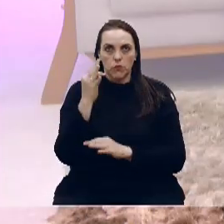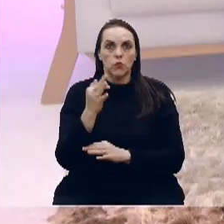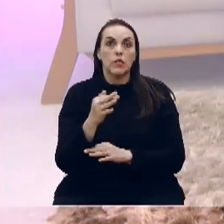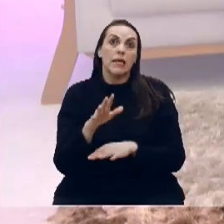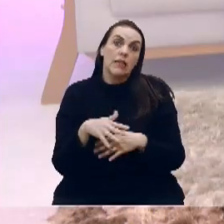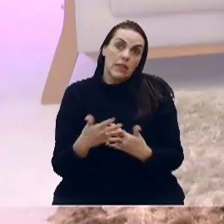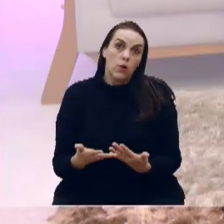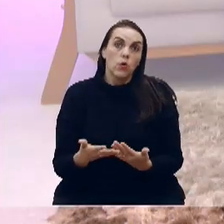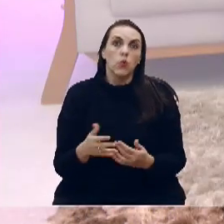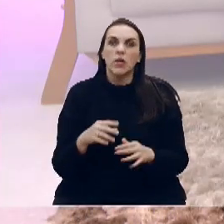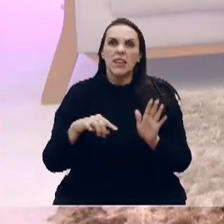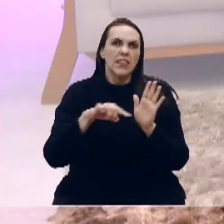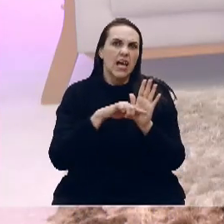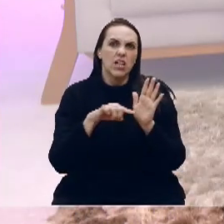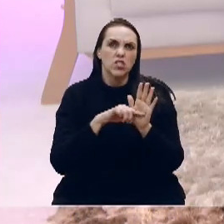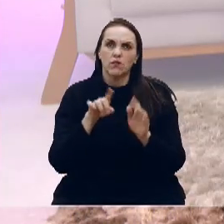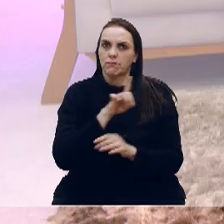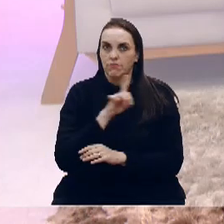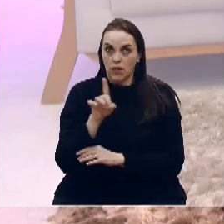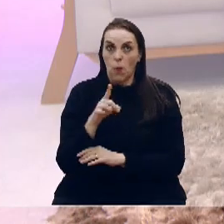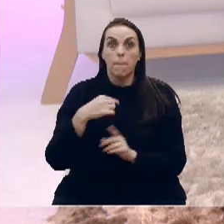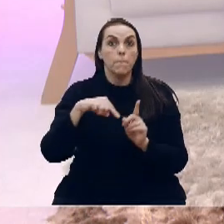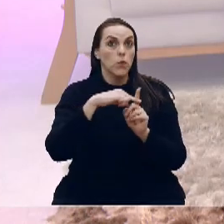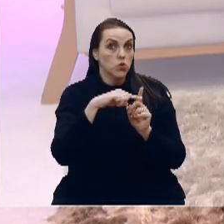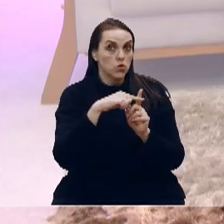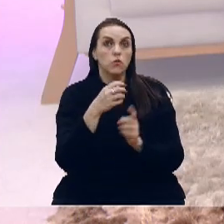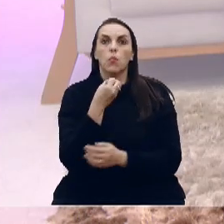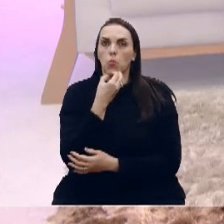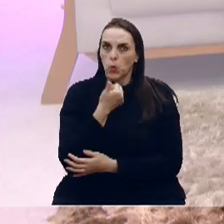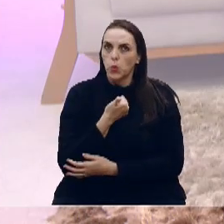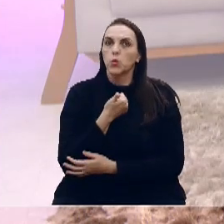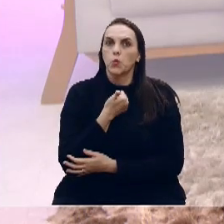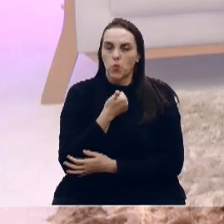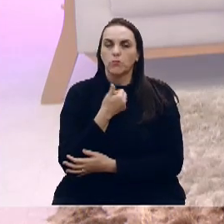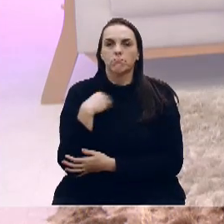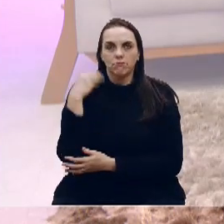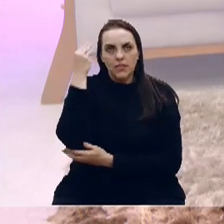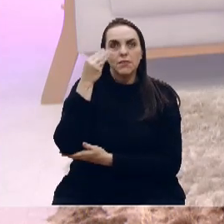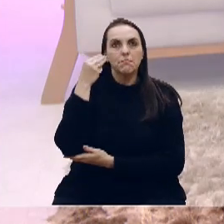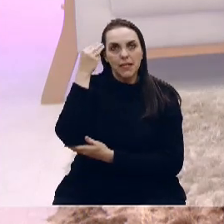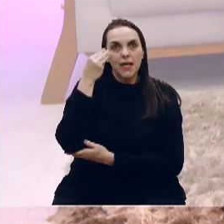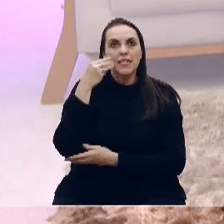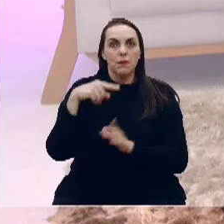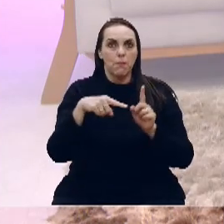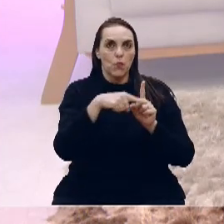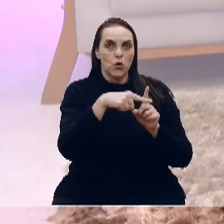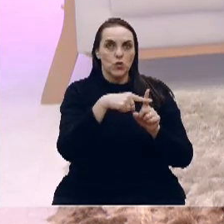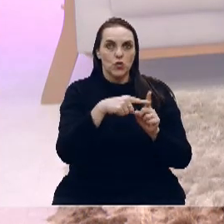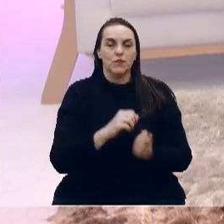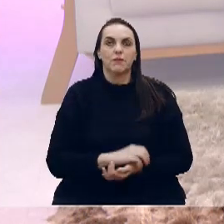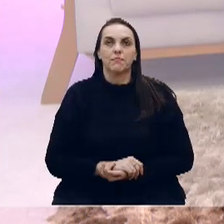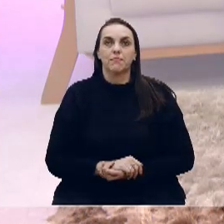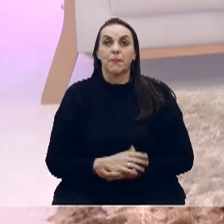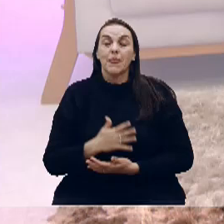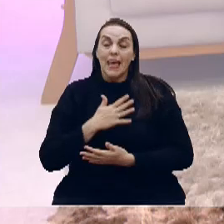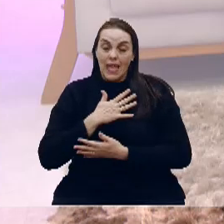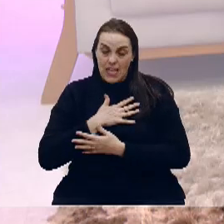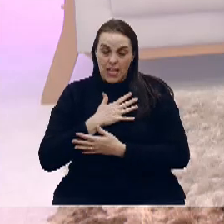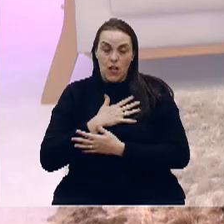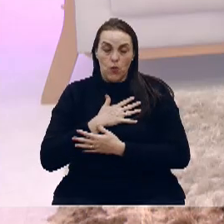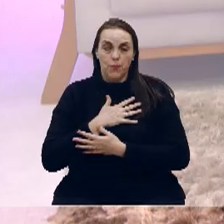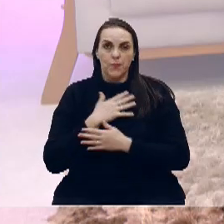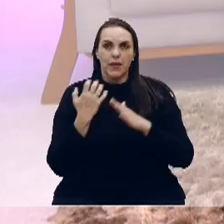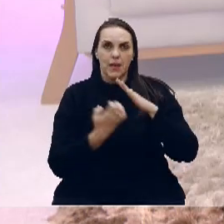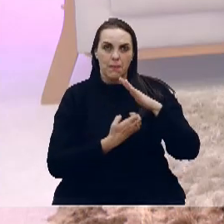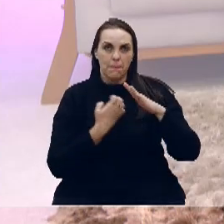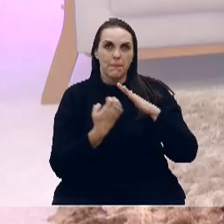Então, negativo não e positivo muito bom. Eu tenho experiências positivas sobre isso. Certo. A minha empresa, como todo